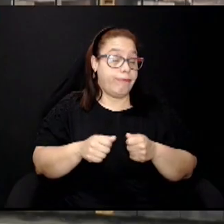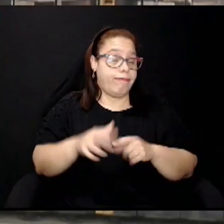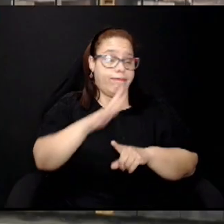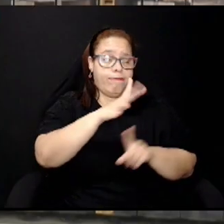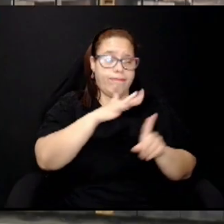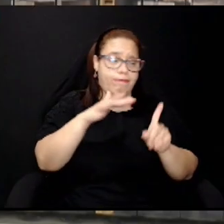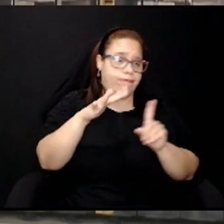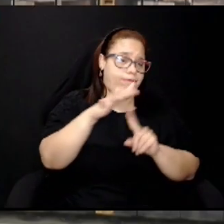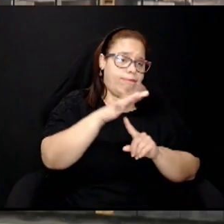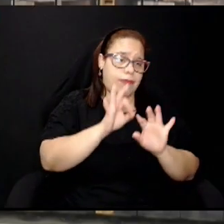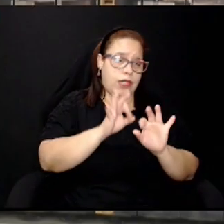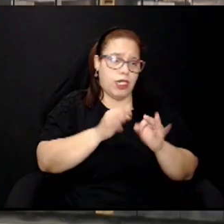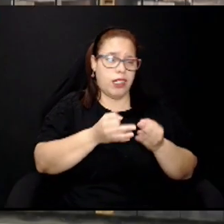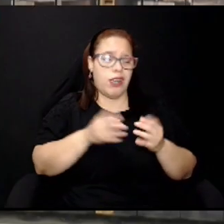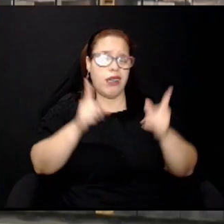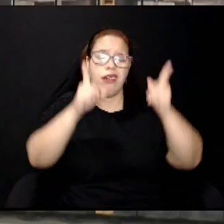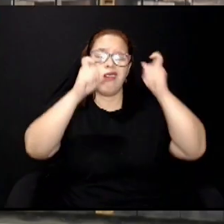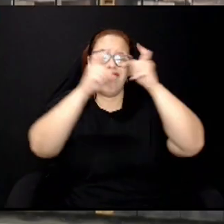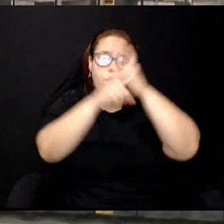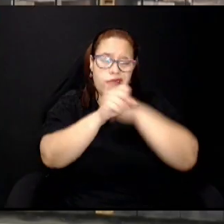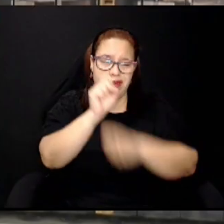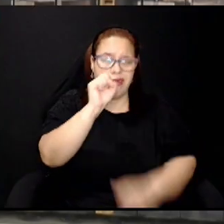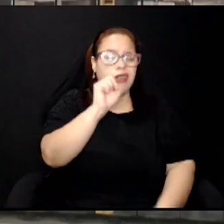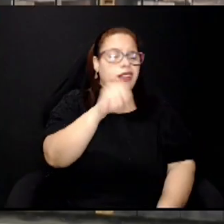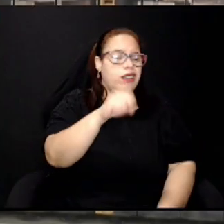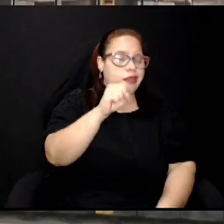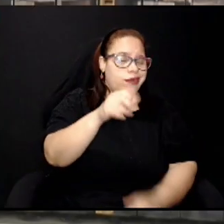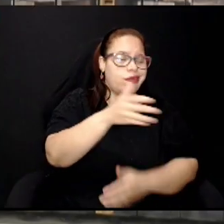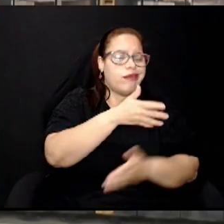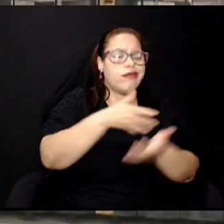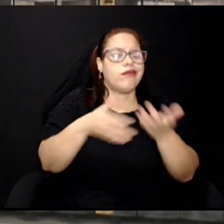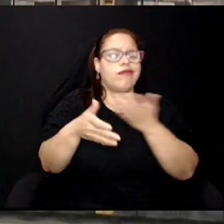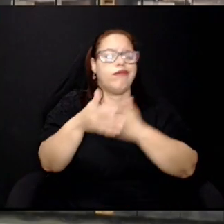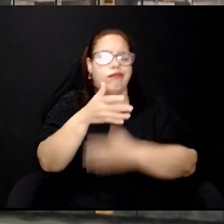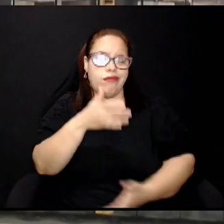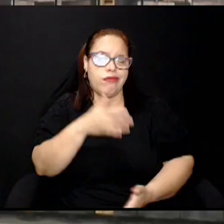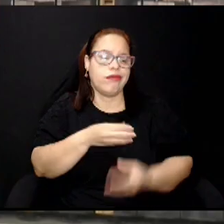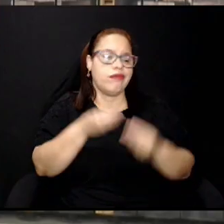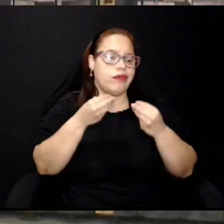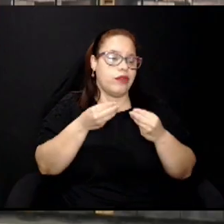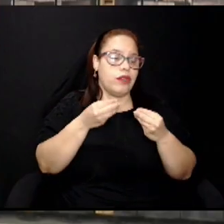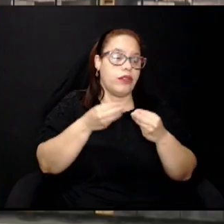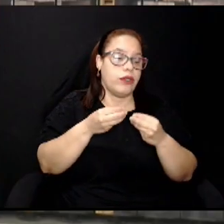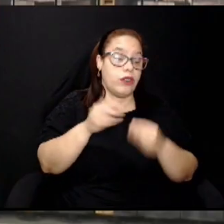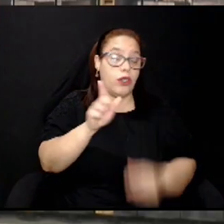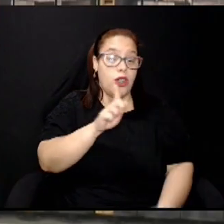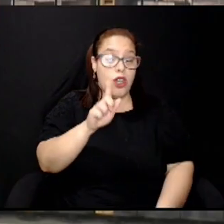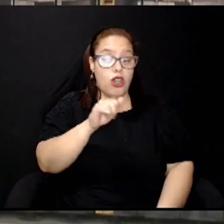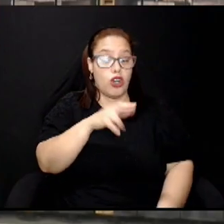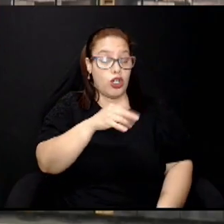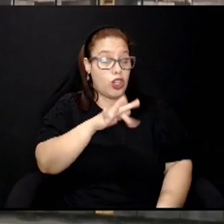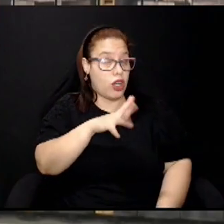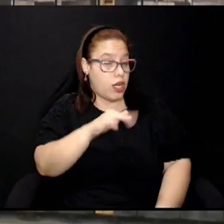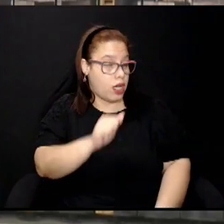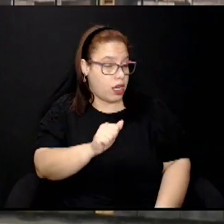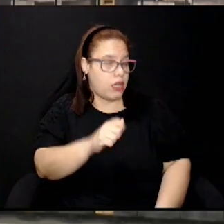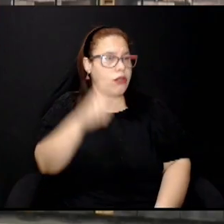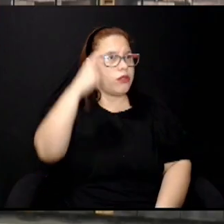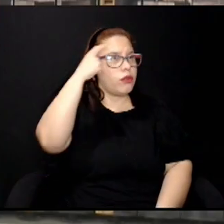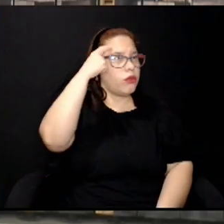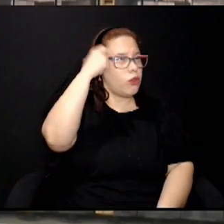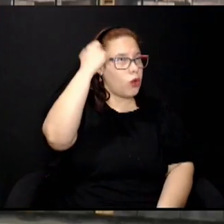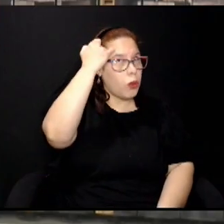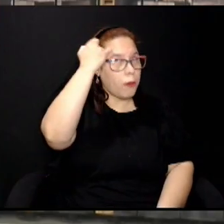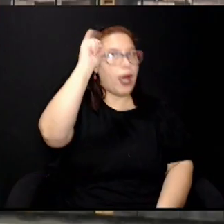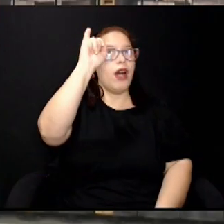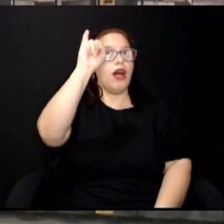é complexo mesmo, né, envolve muitos setores, e como geógrafo, acho que você teve esse start, né, de começar